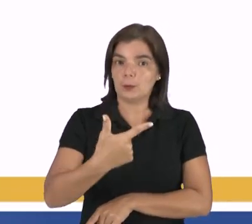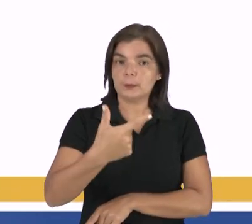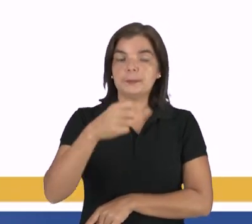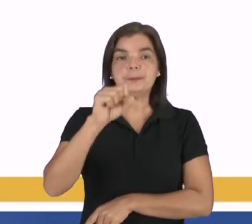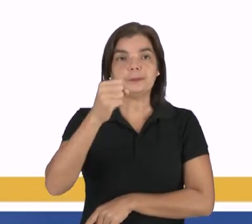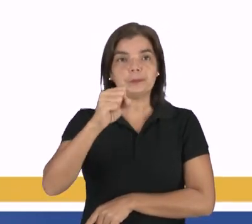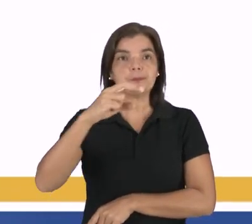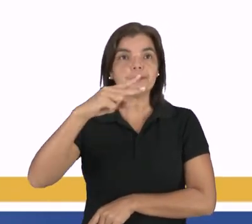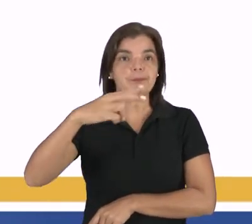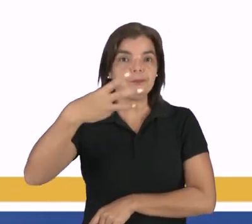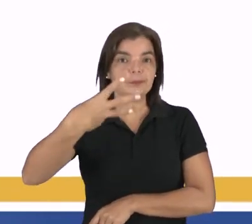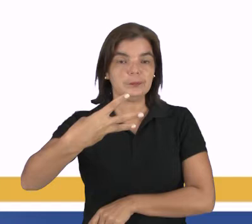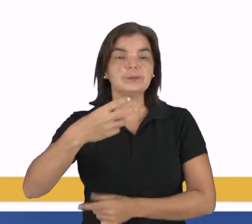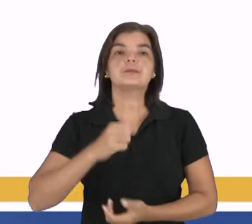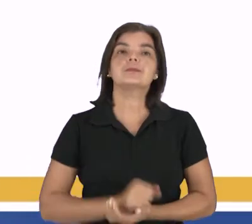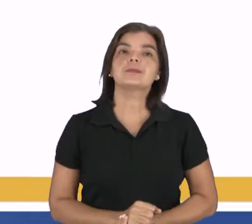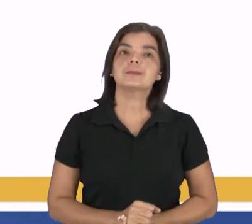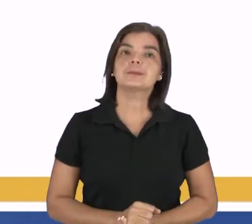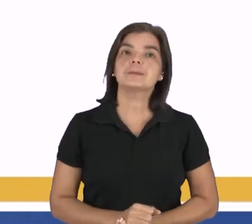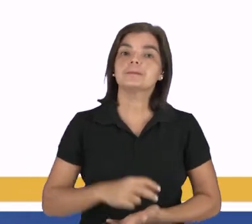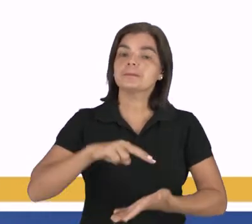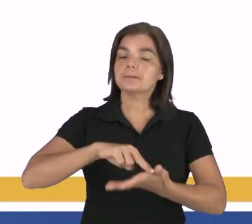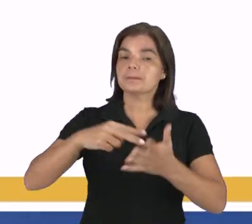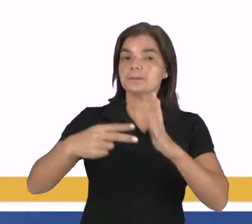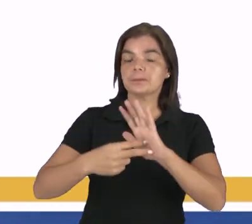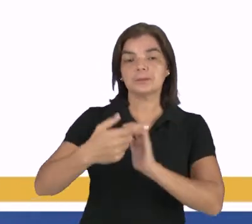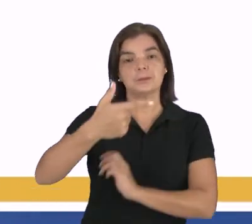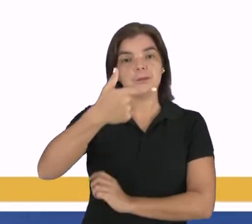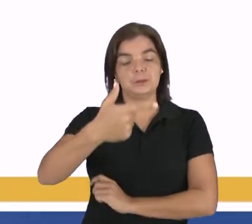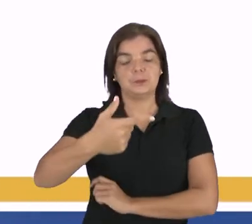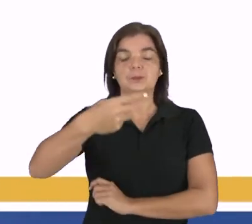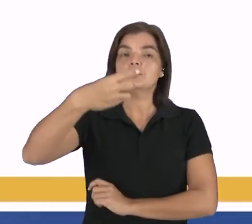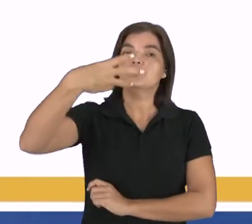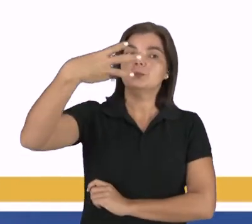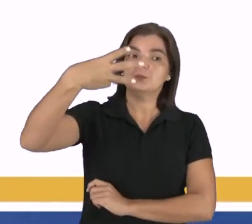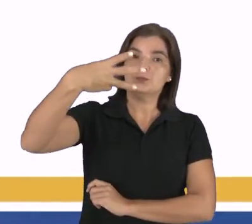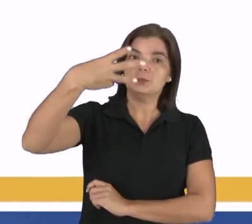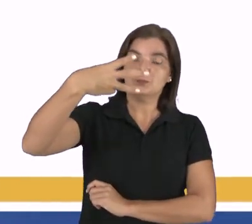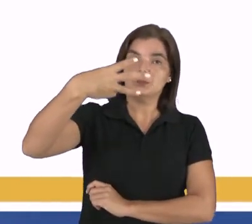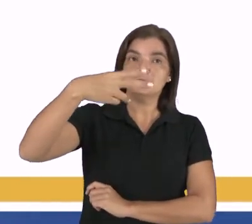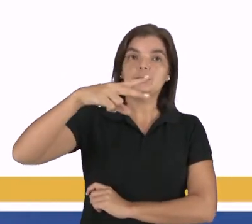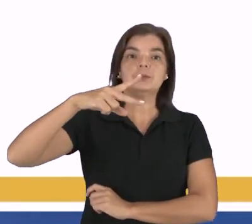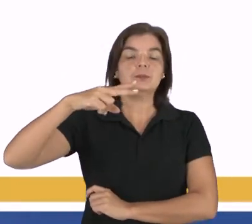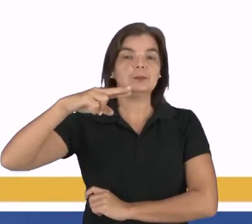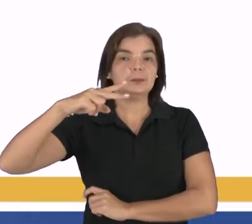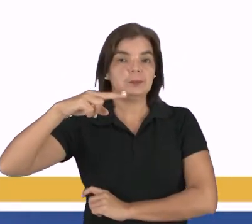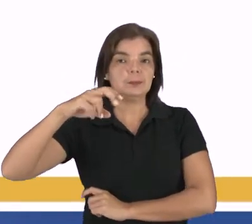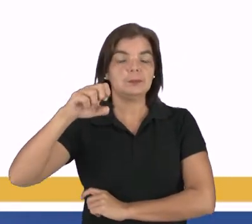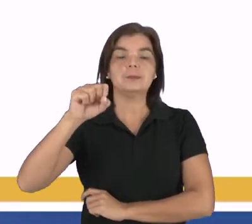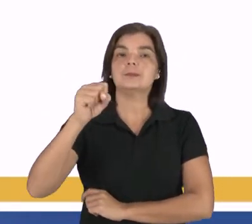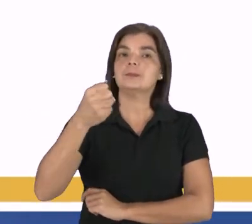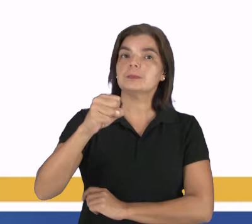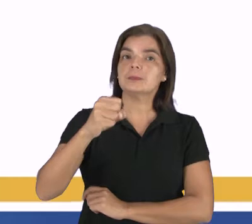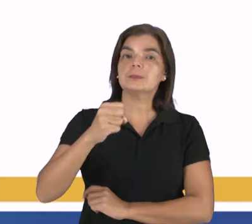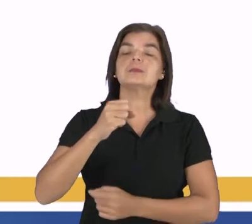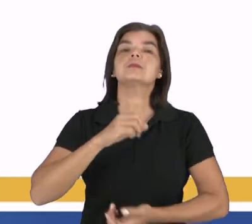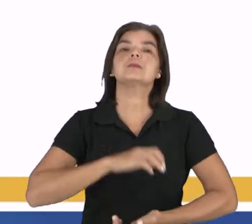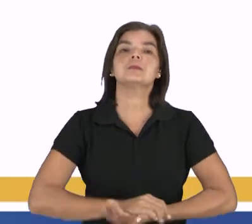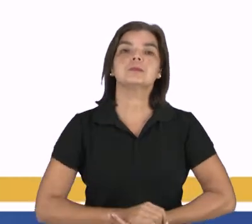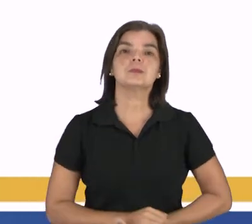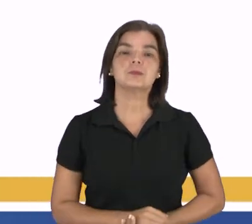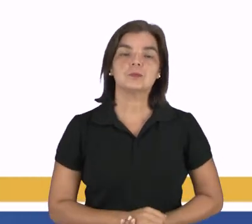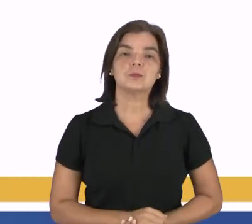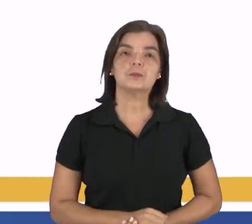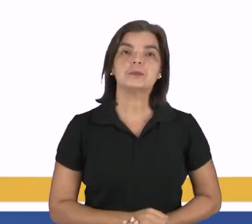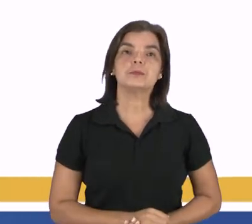2 é igual a 3. Isso implica dizer que o 2 elevado à terceira